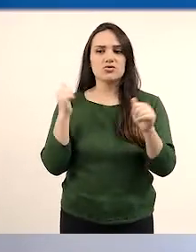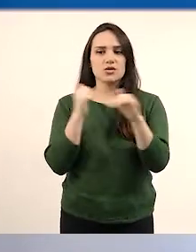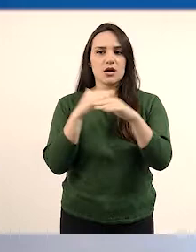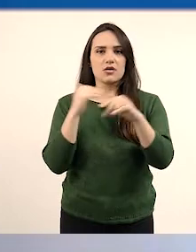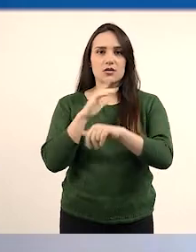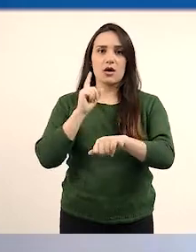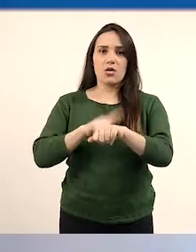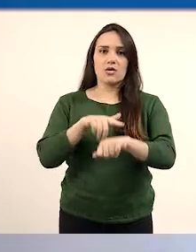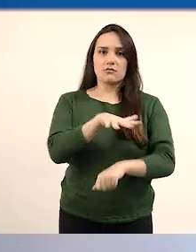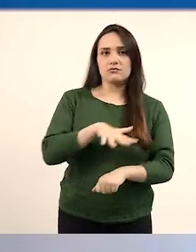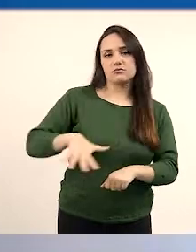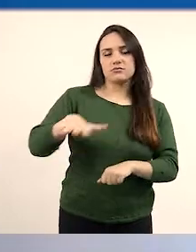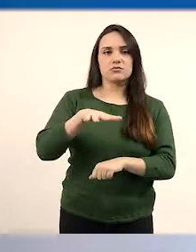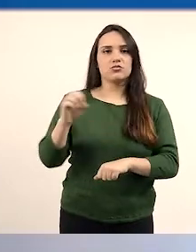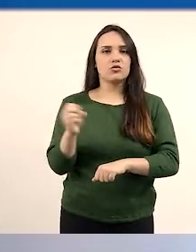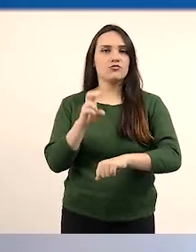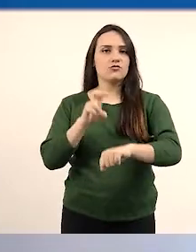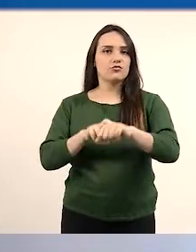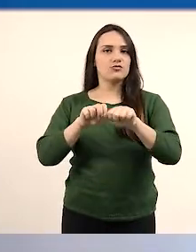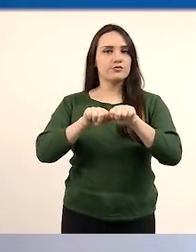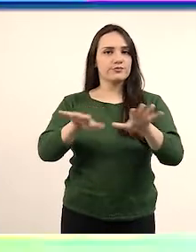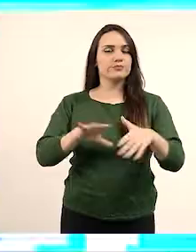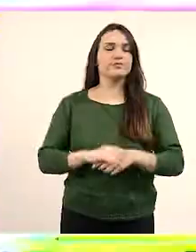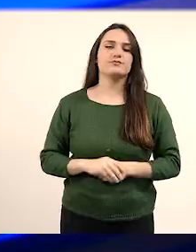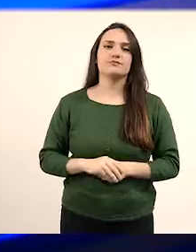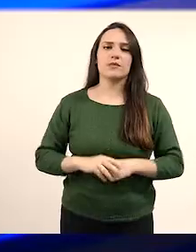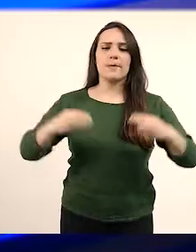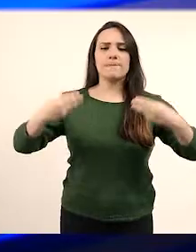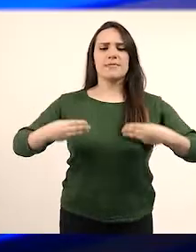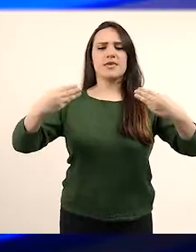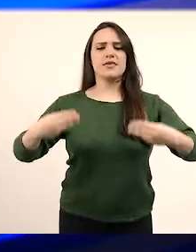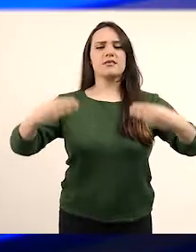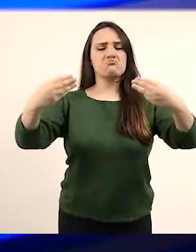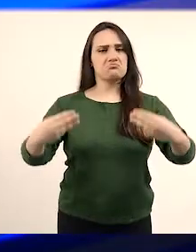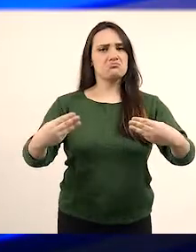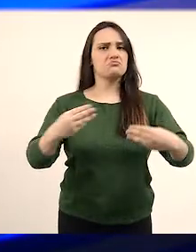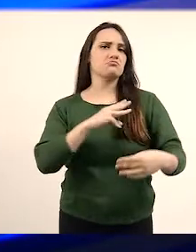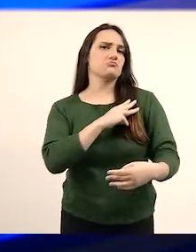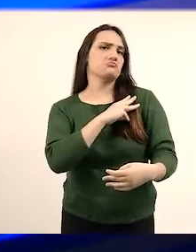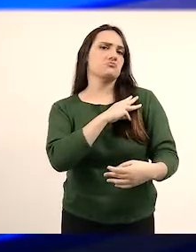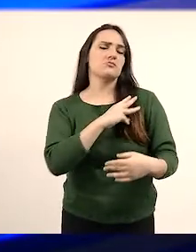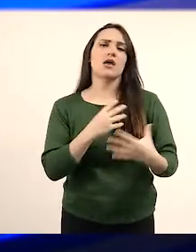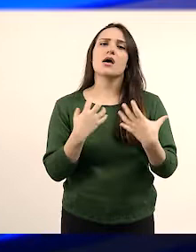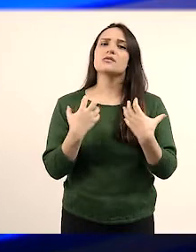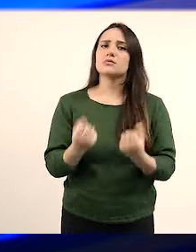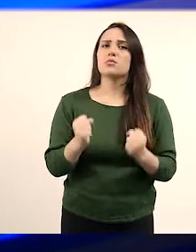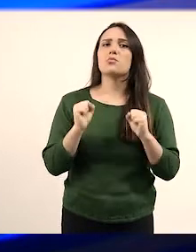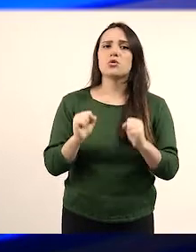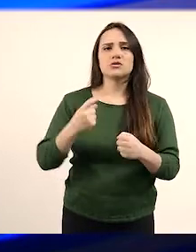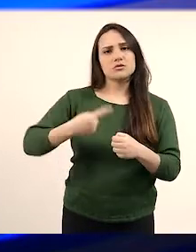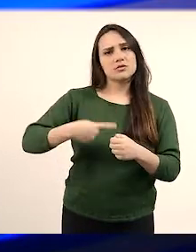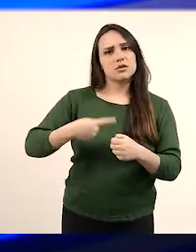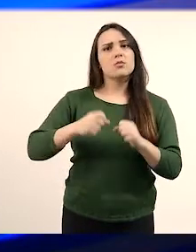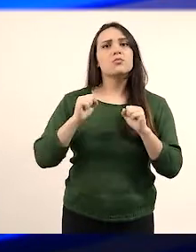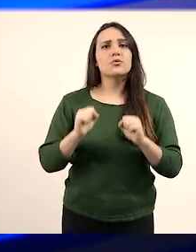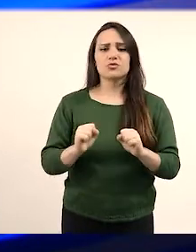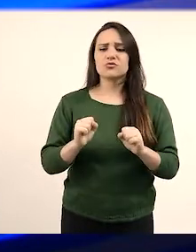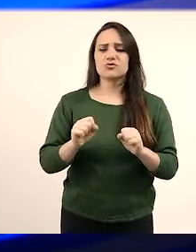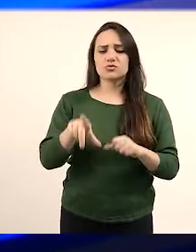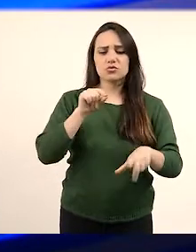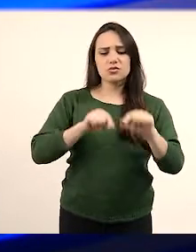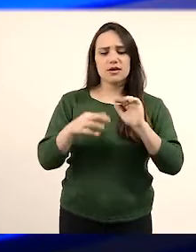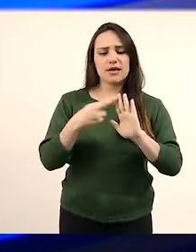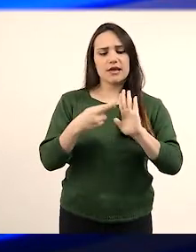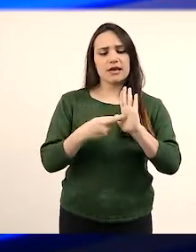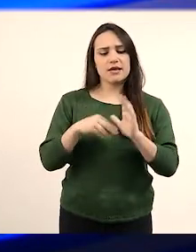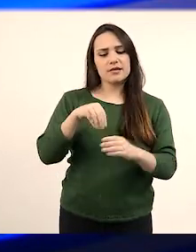transporte e trânsito durante a pandemia do novo coronavírus. Os ministros defenderam a atribuição de estados e municípios para decretar